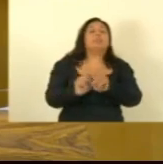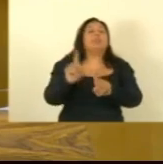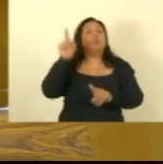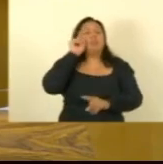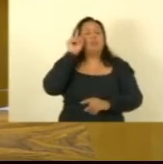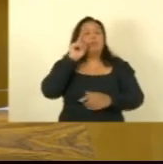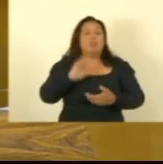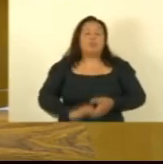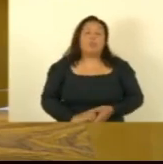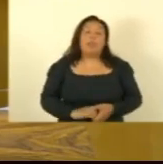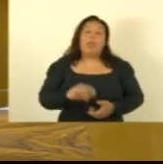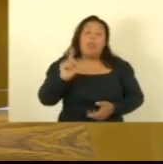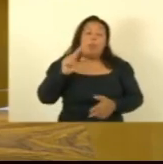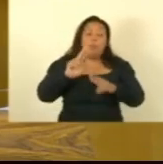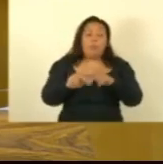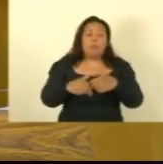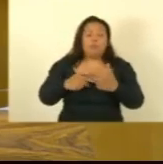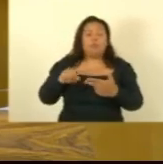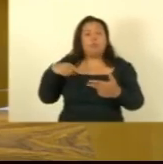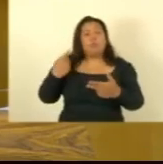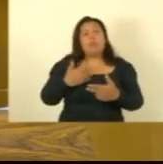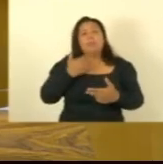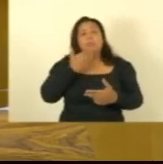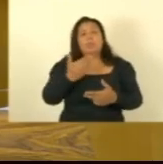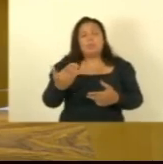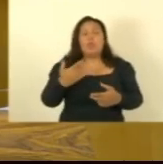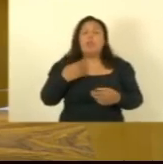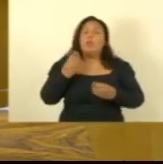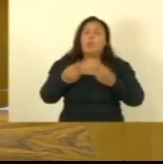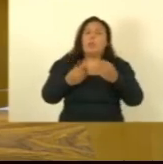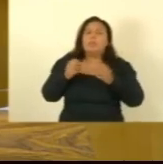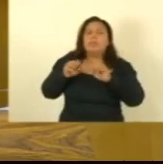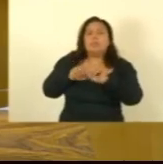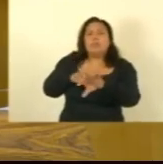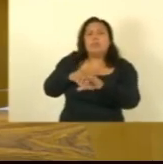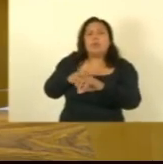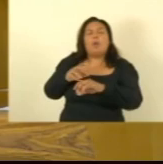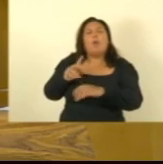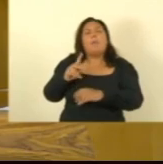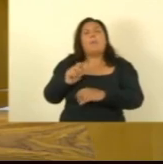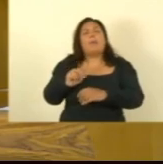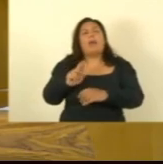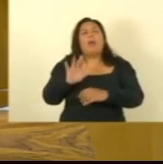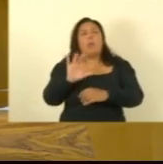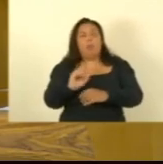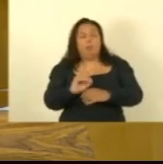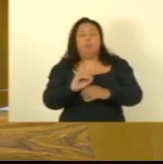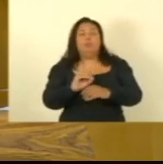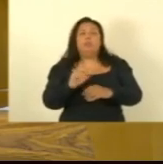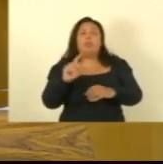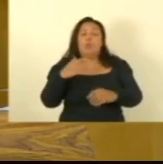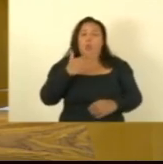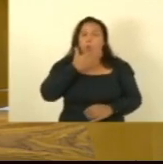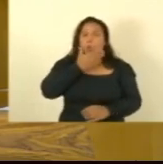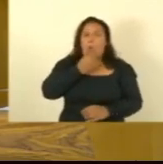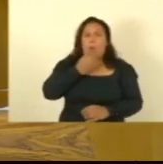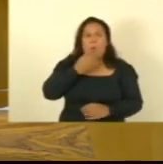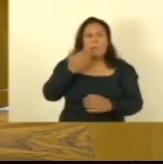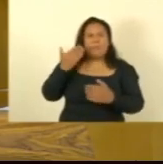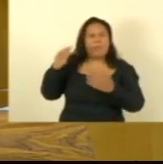É inevitável lembrar e afirmar, como ensinou Howard Oakes, que os homens